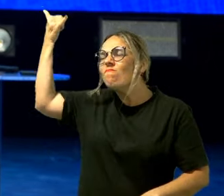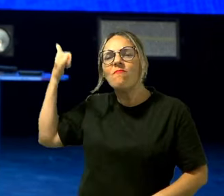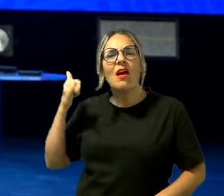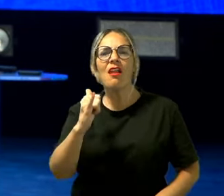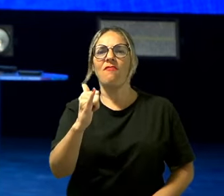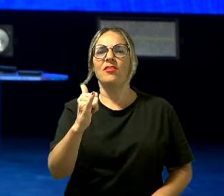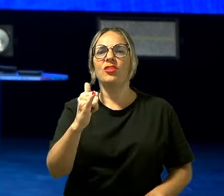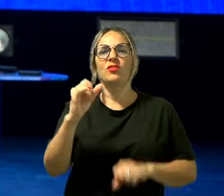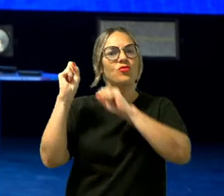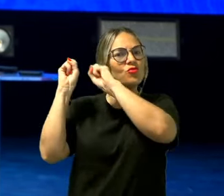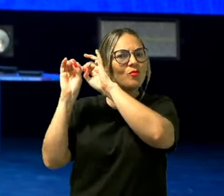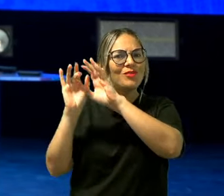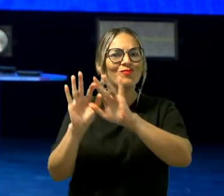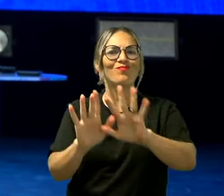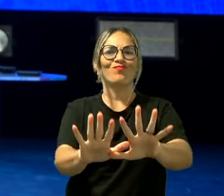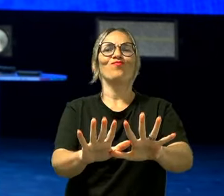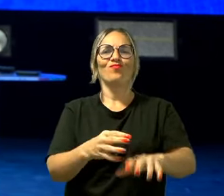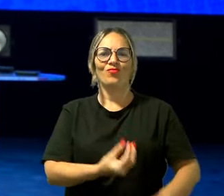vida.